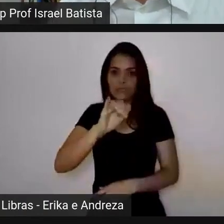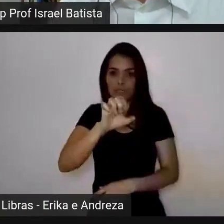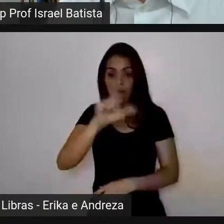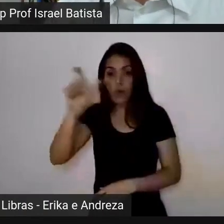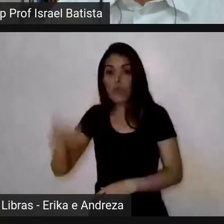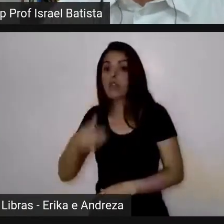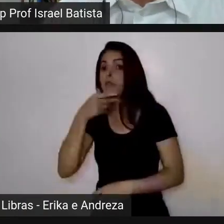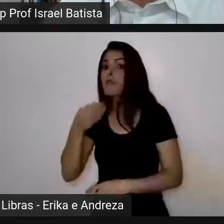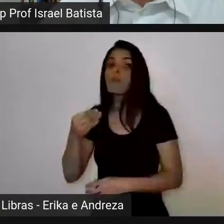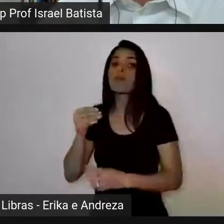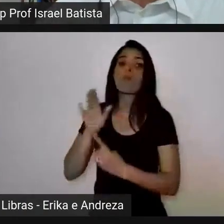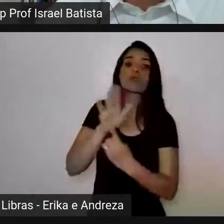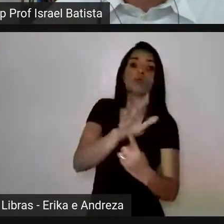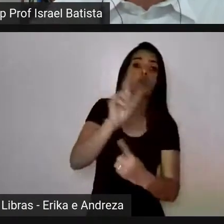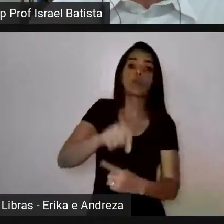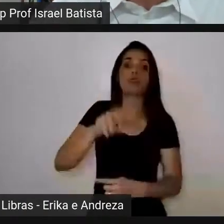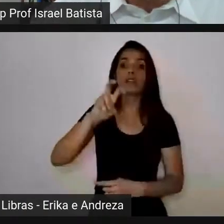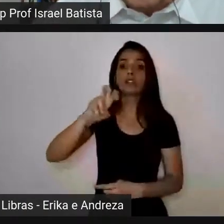de